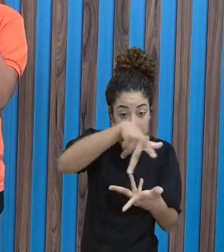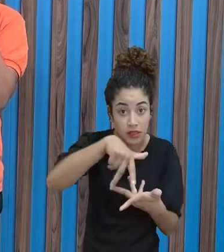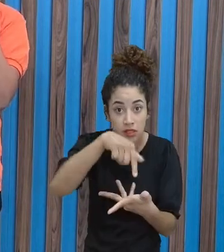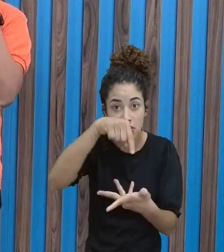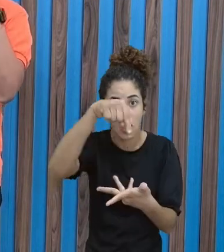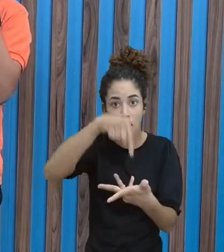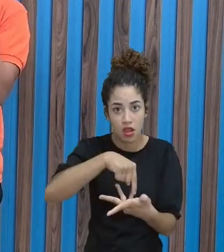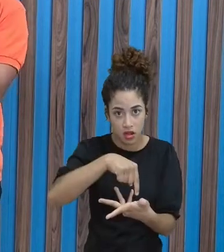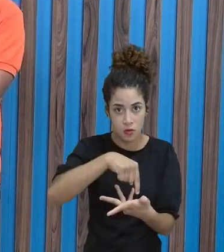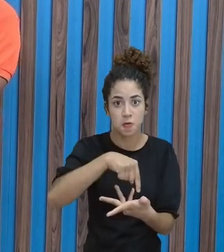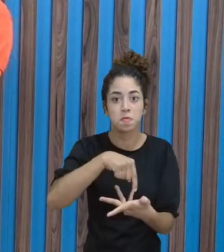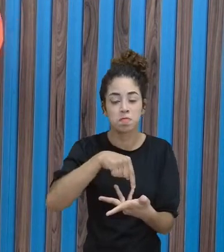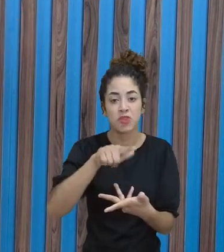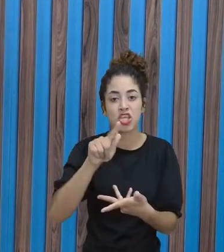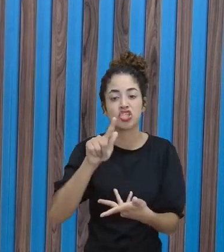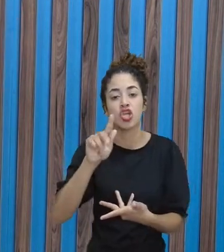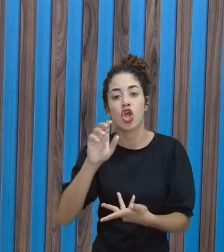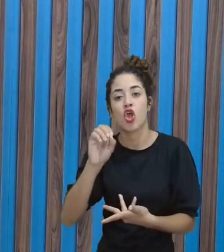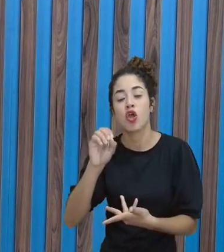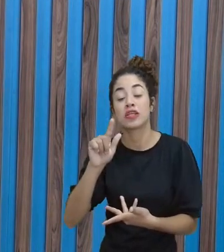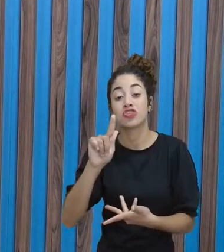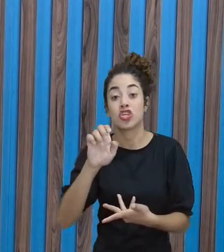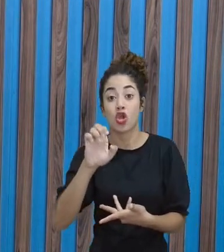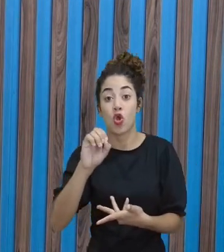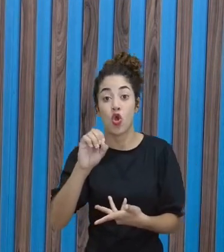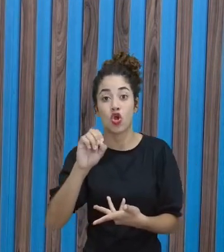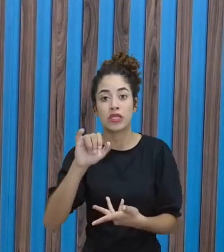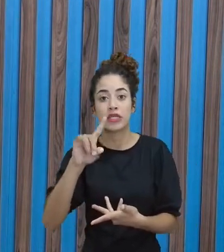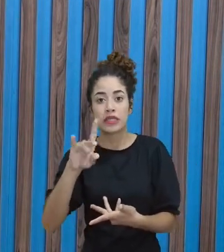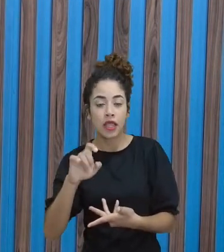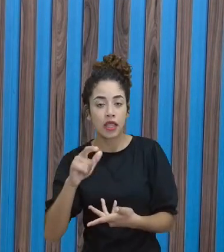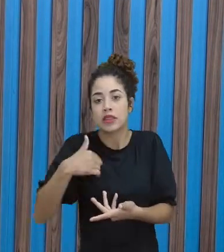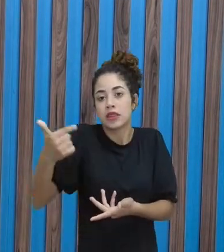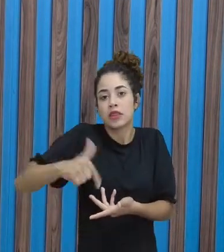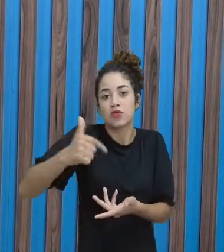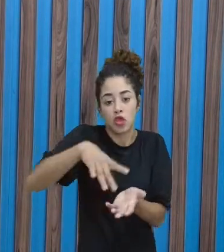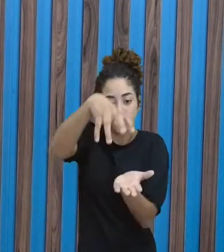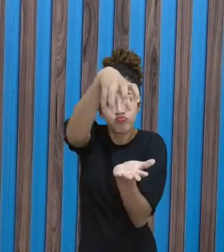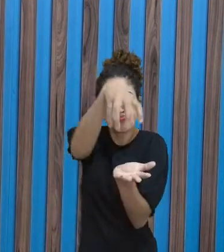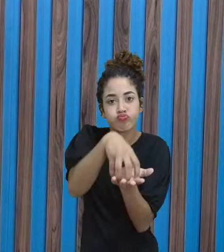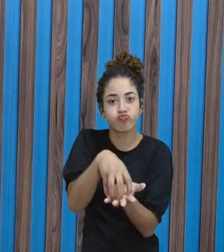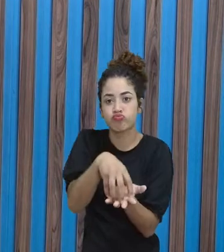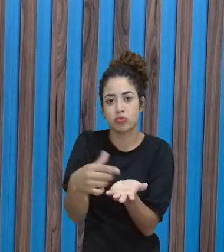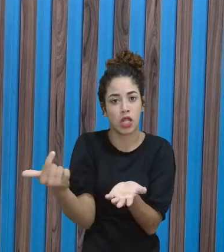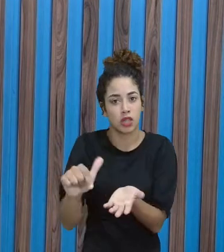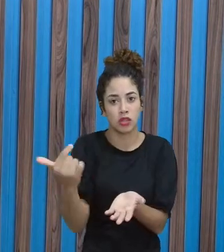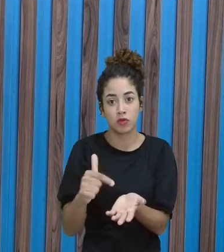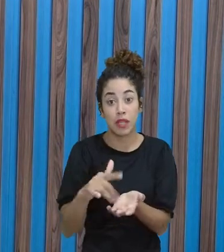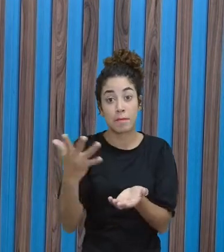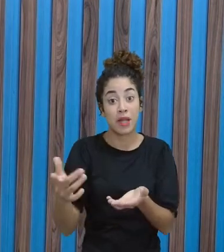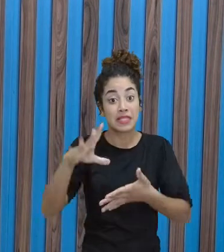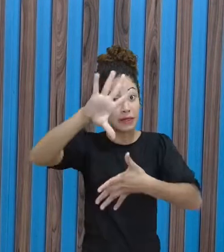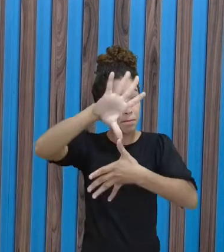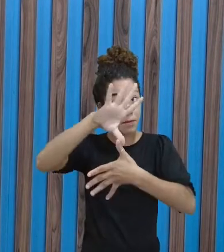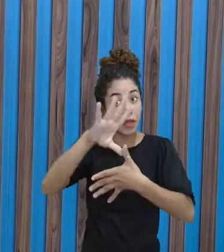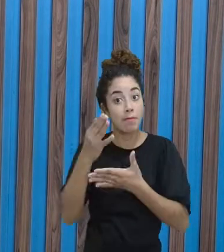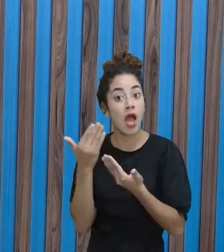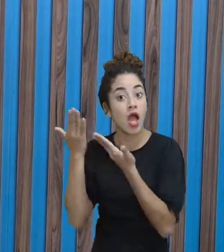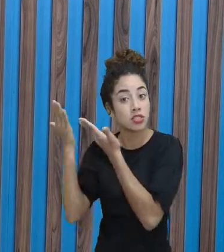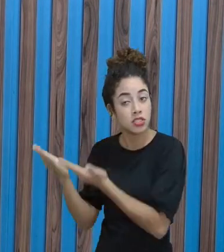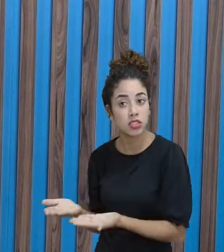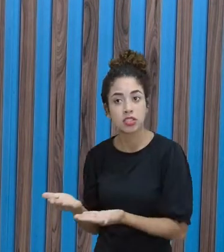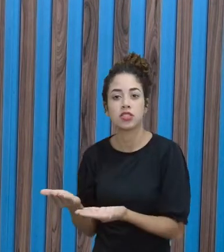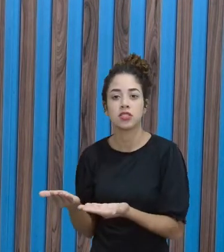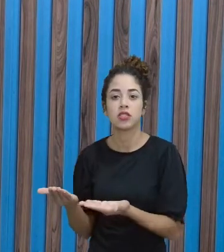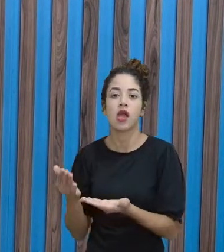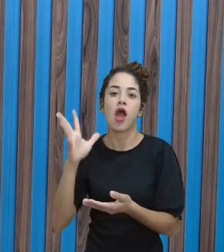Terra é um geóide, ela não tem meio, né? Então, esse mapa aqui, nesse mapa, nessa projeção, a África ela é colocada